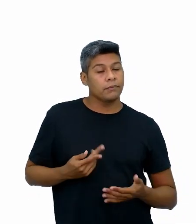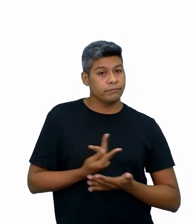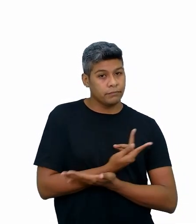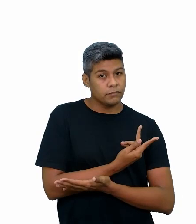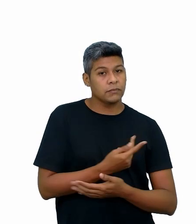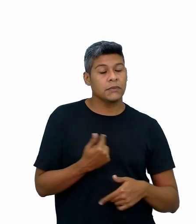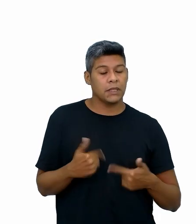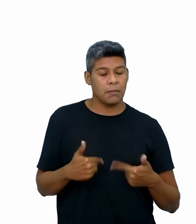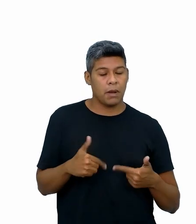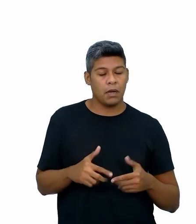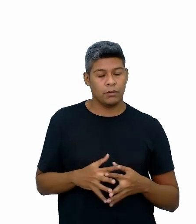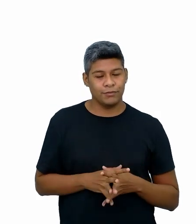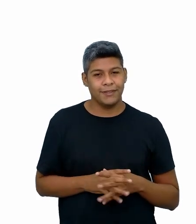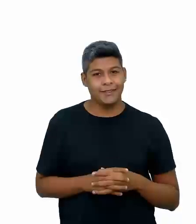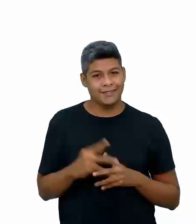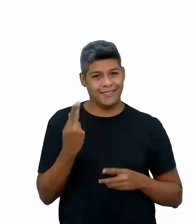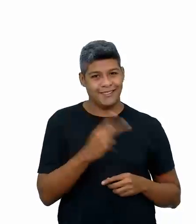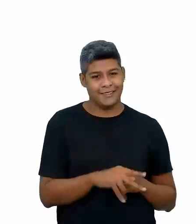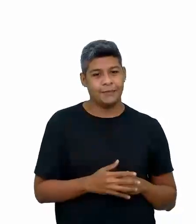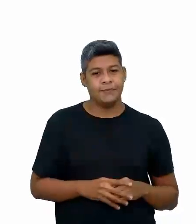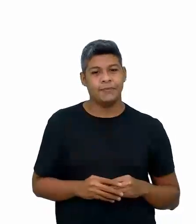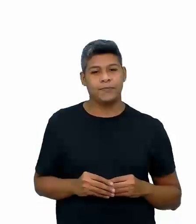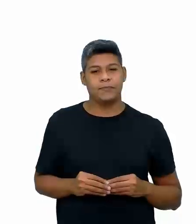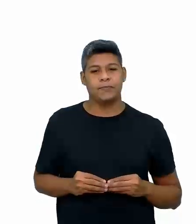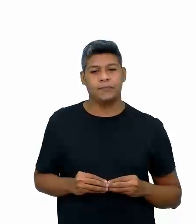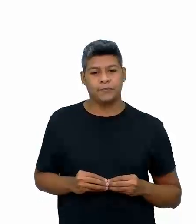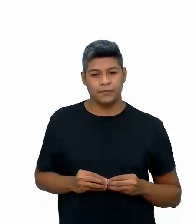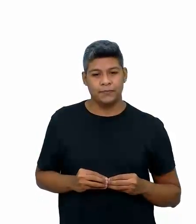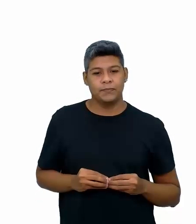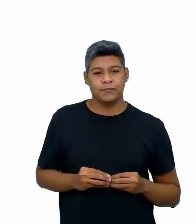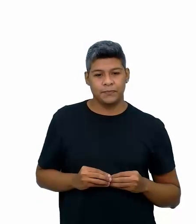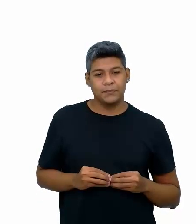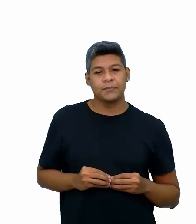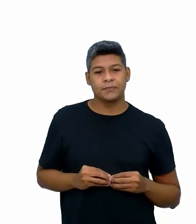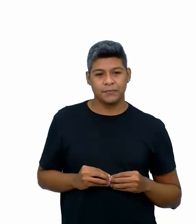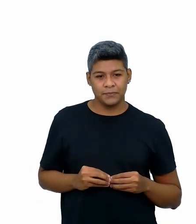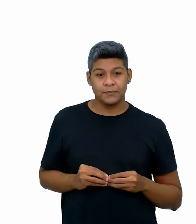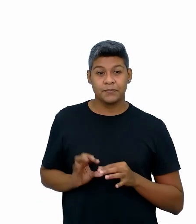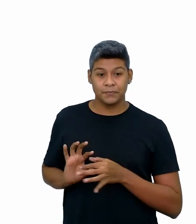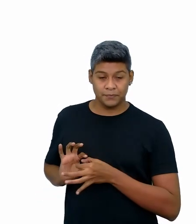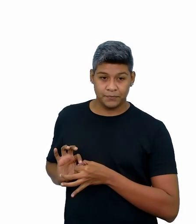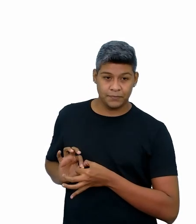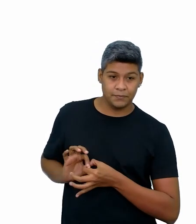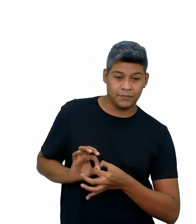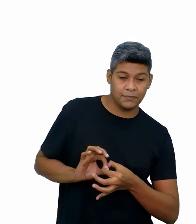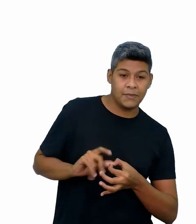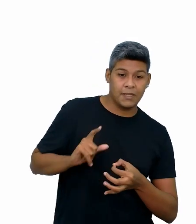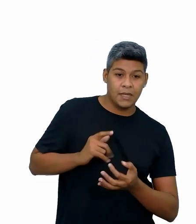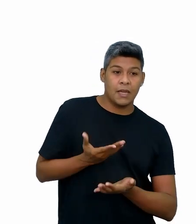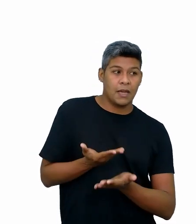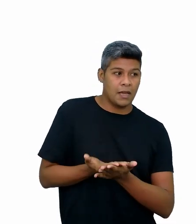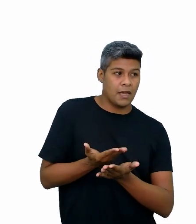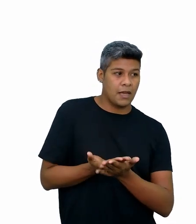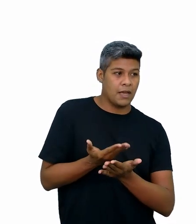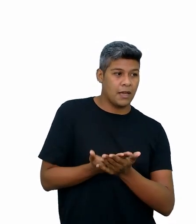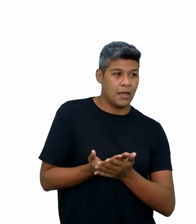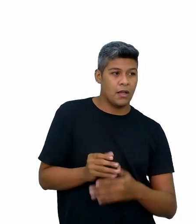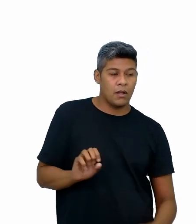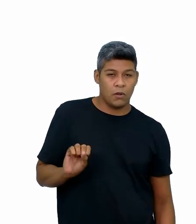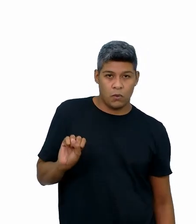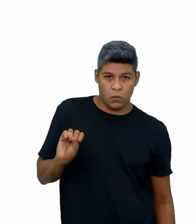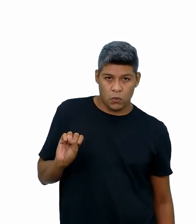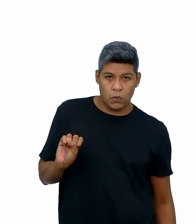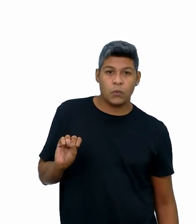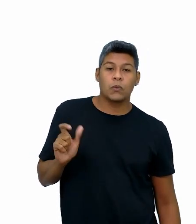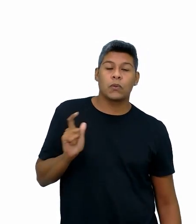trabalho do estudante. Tá bom? Bom, dando andamento aqui, nós temos então aí a aula 1, onde a